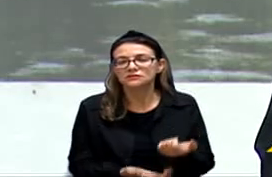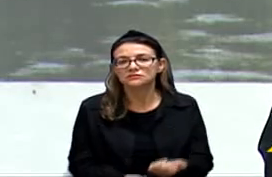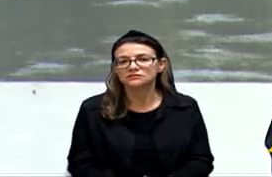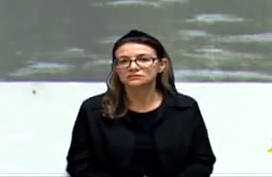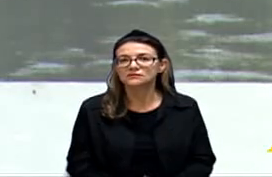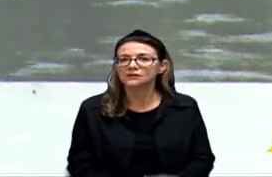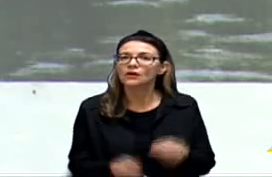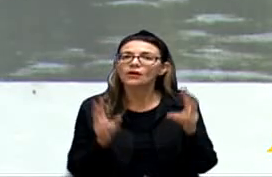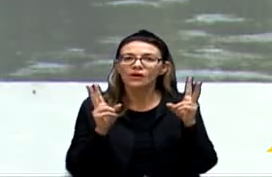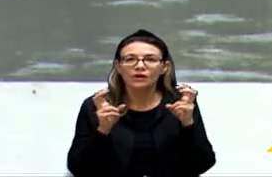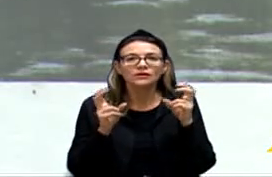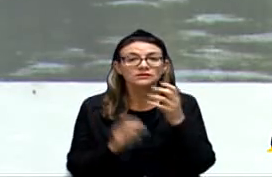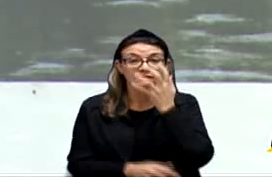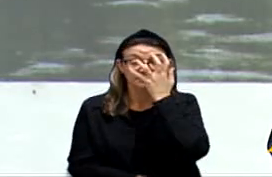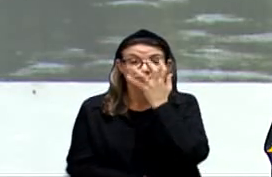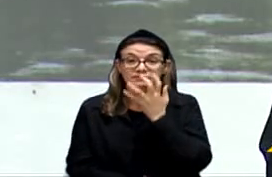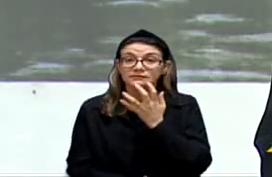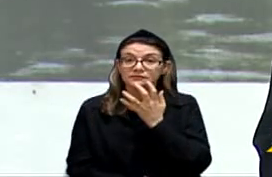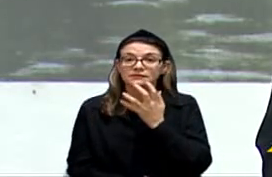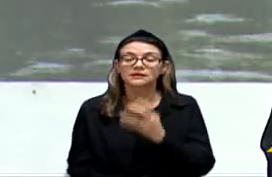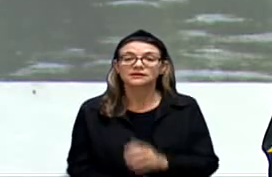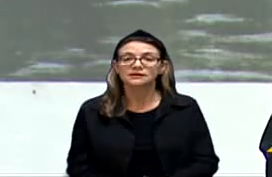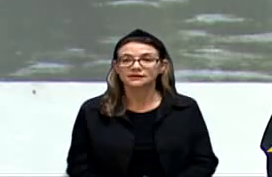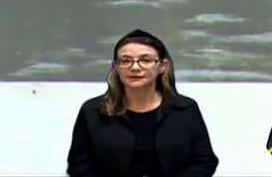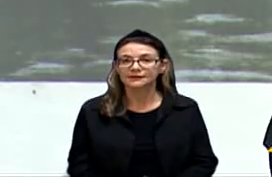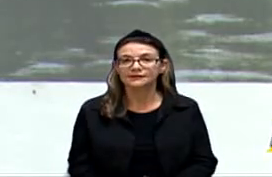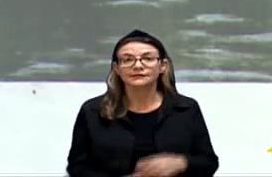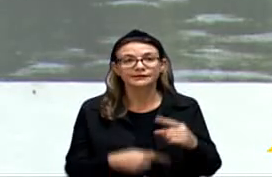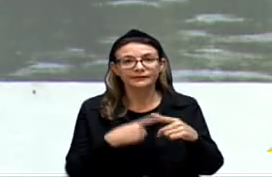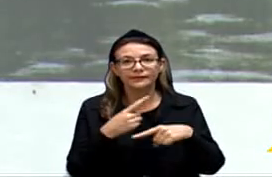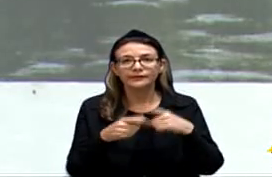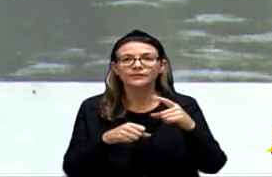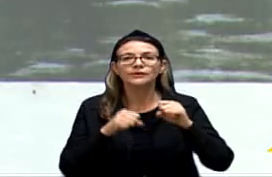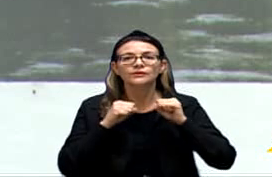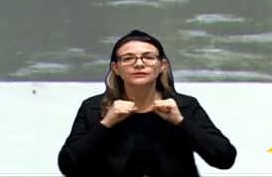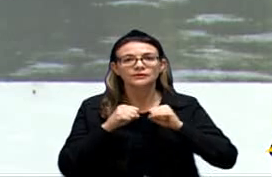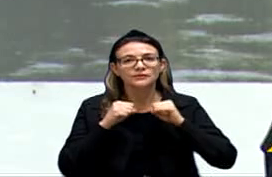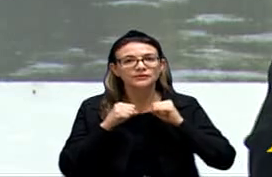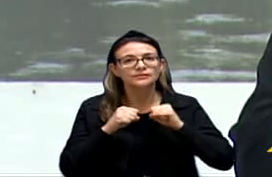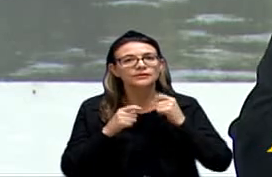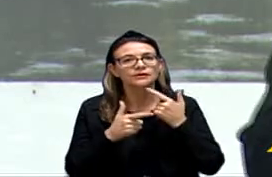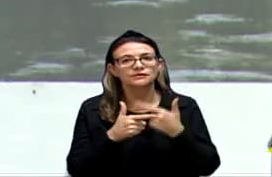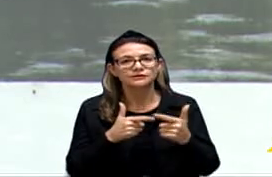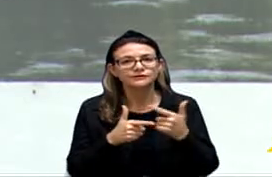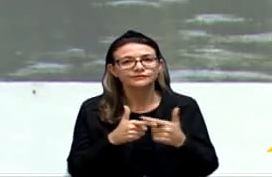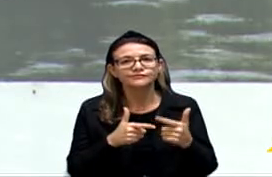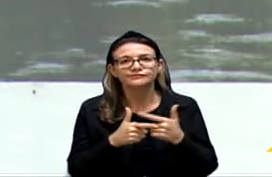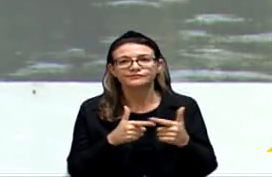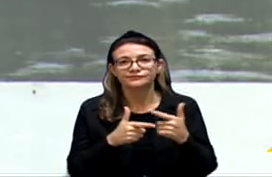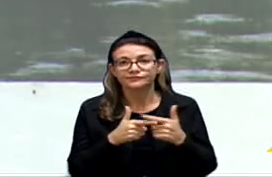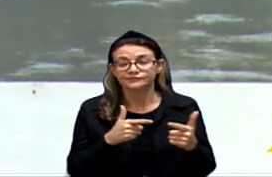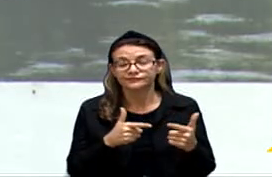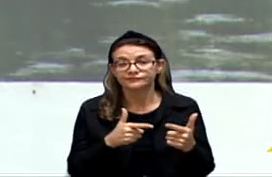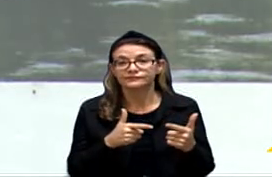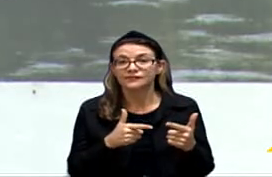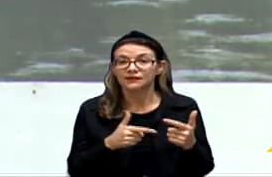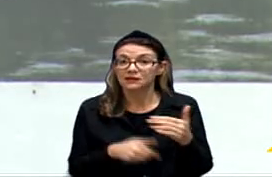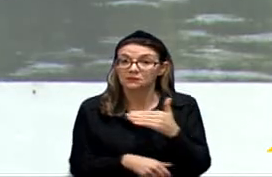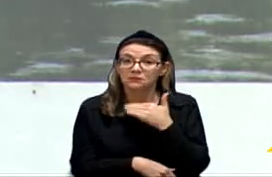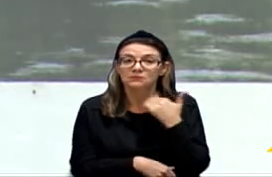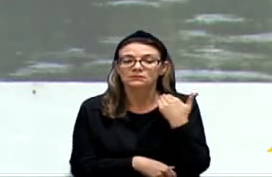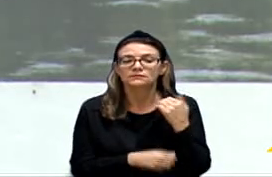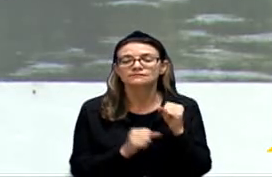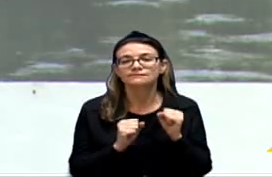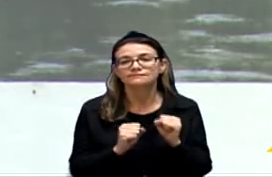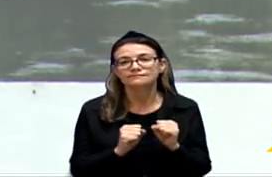muito sério é um assunto gravíssimo que possa existir problemas que agora futuramente possa ocasionar até um óbito dessa pessoa